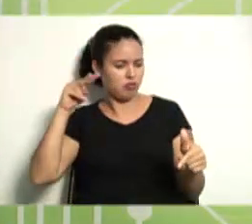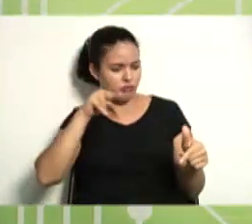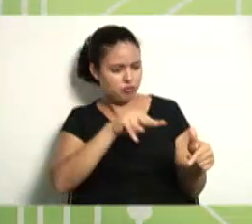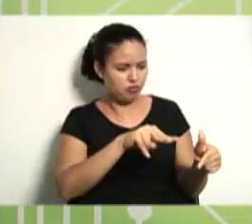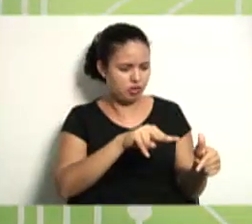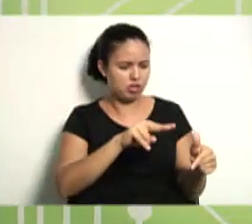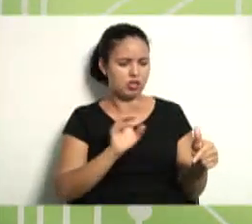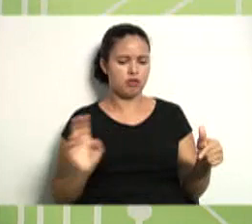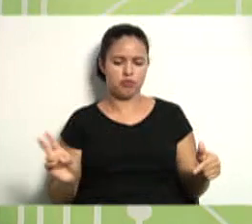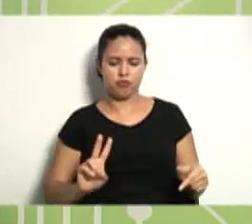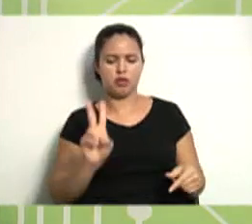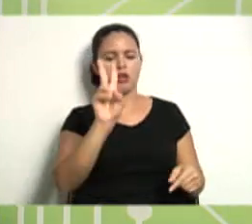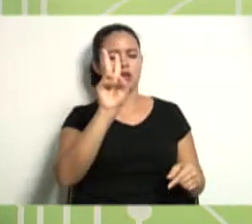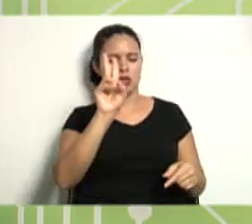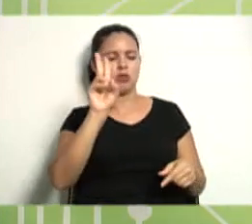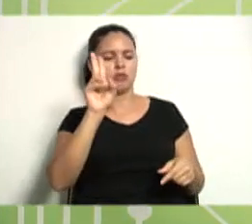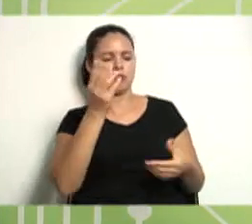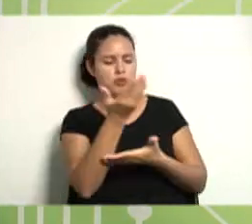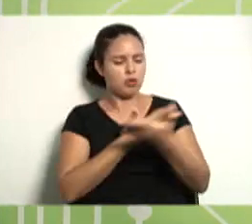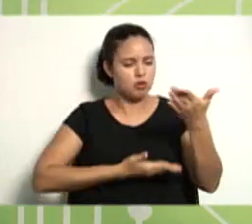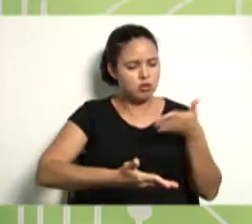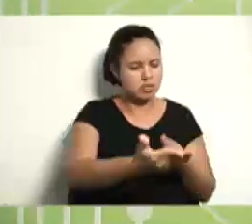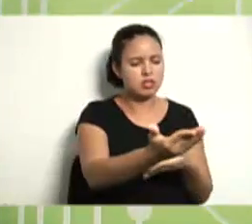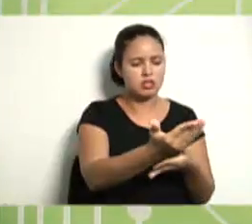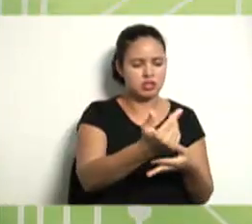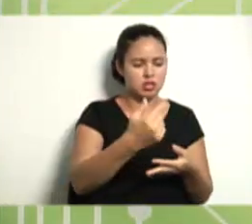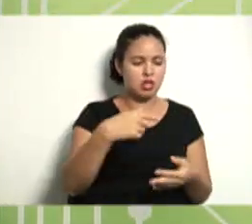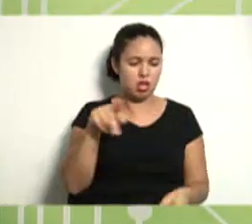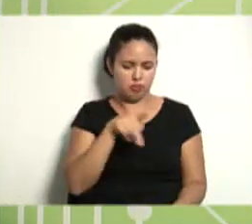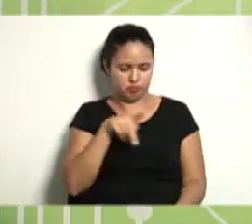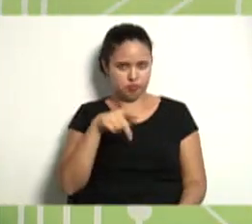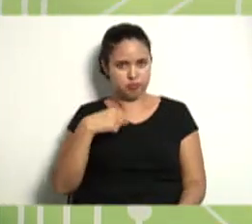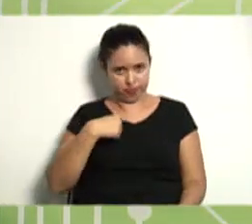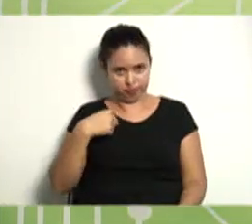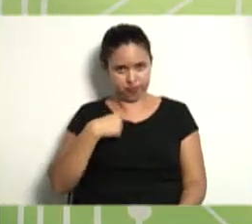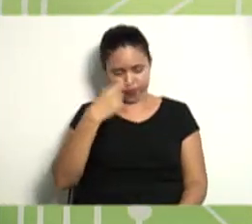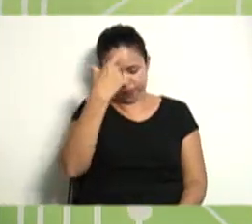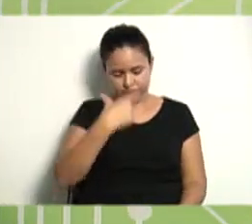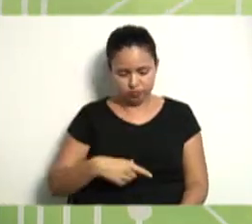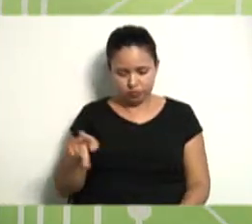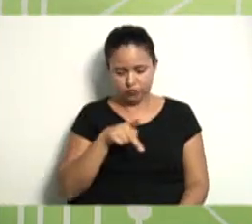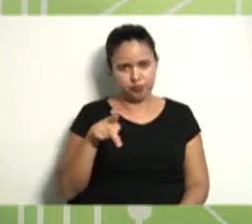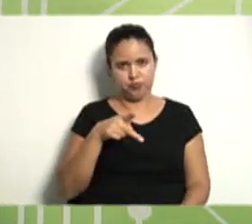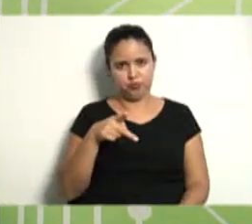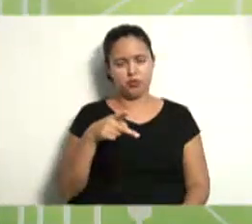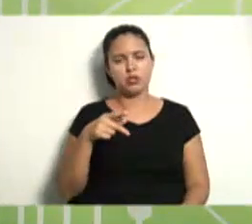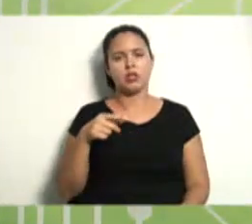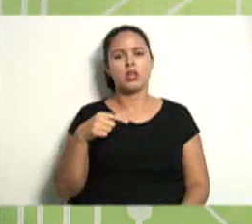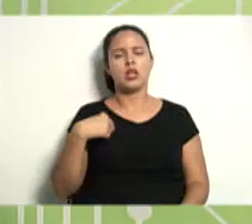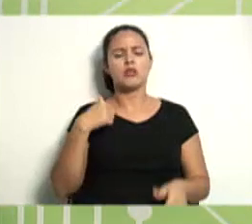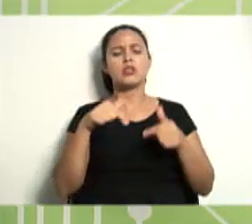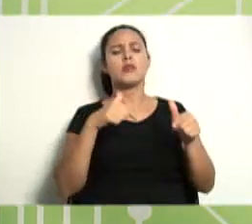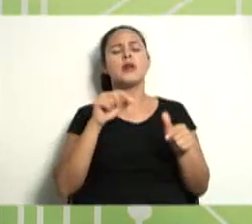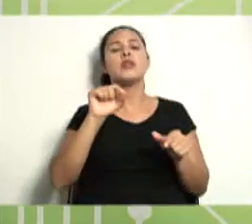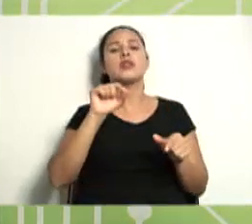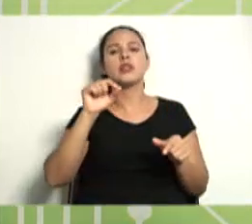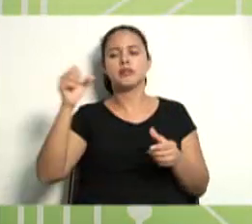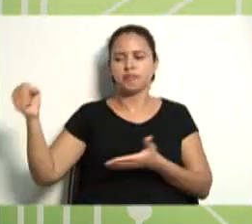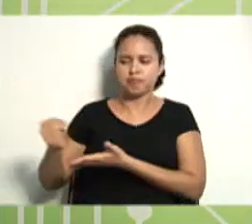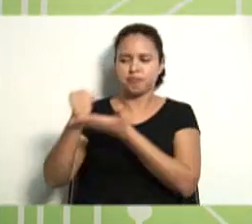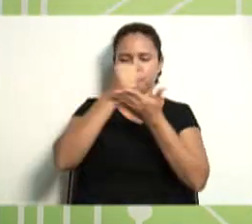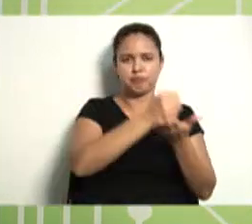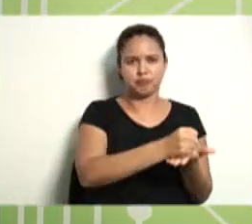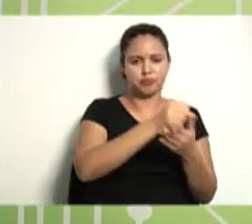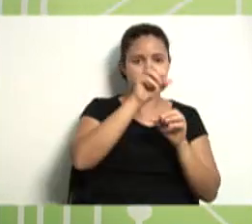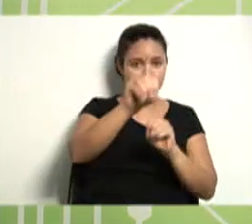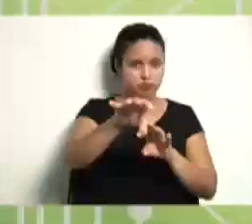valores em troca. Então, eu sou professora e o meu trabalho é vir aqui ministrar essa aula. Depois eu recebo